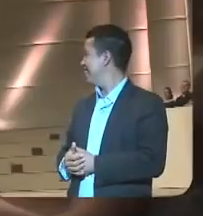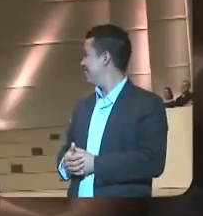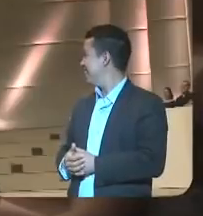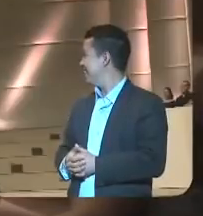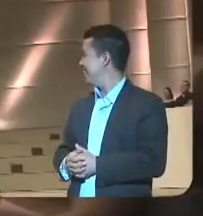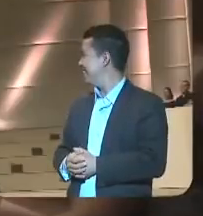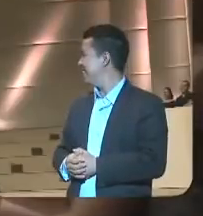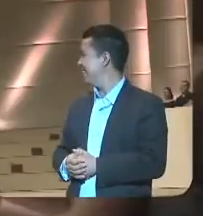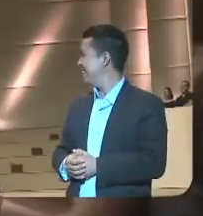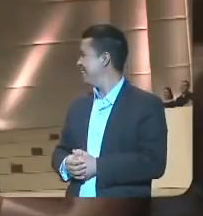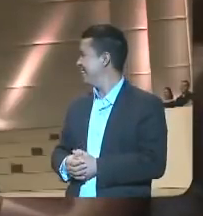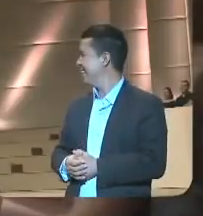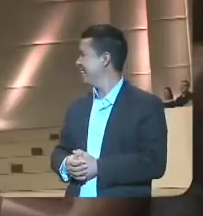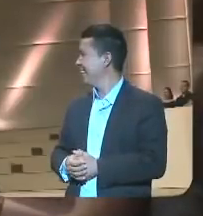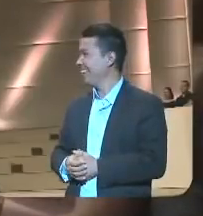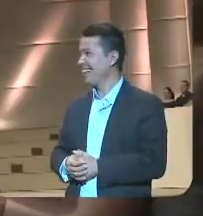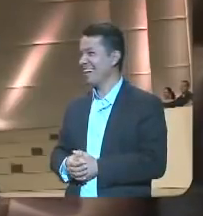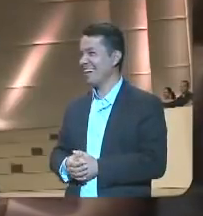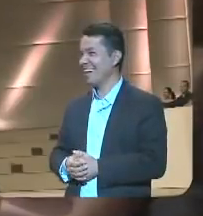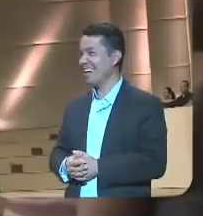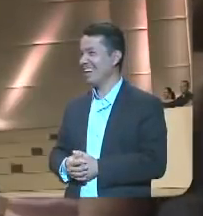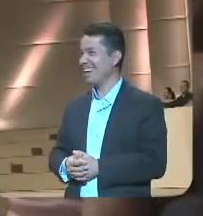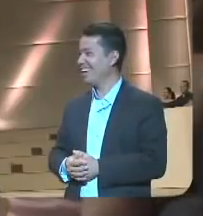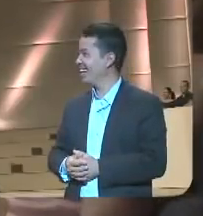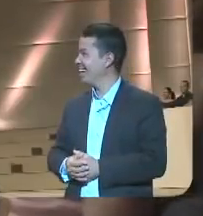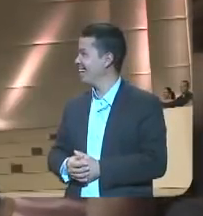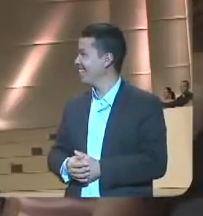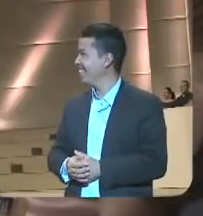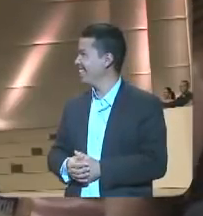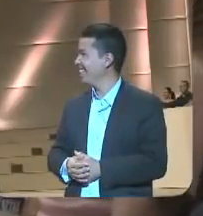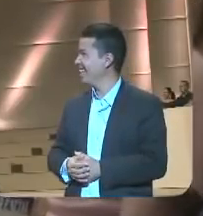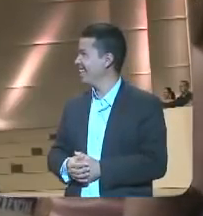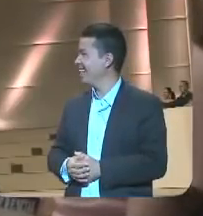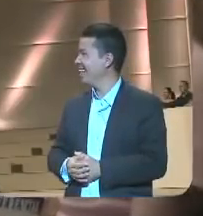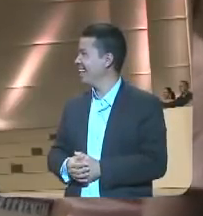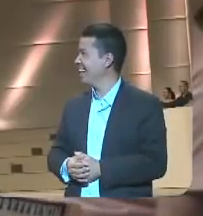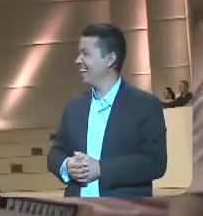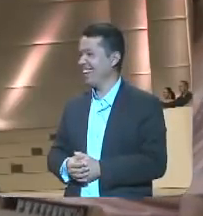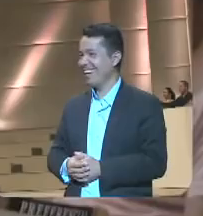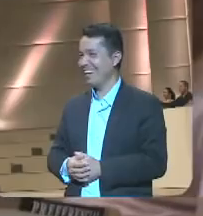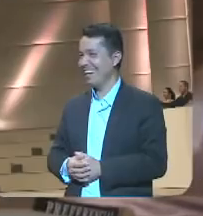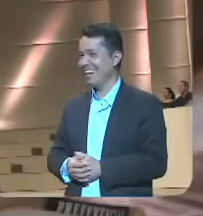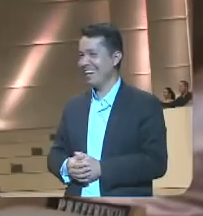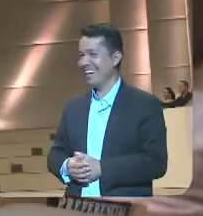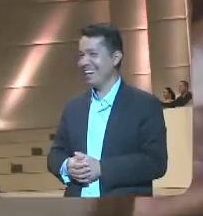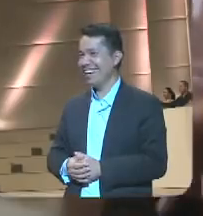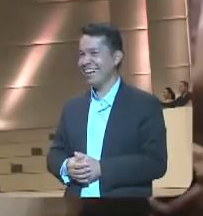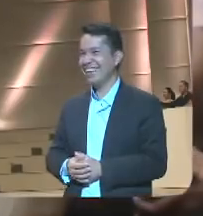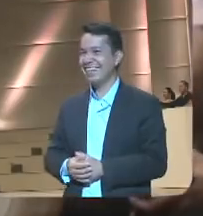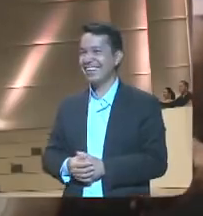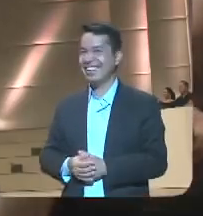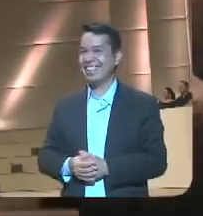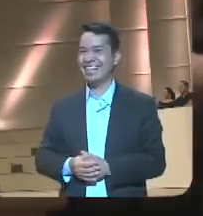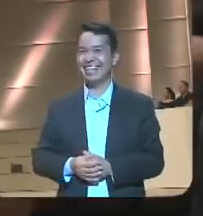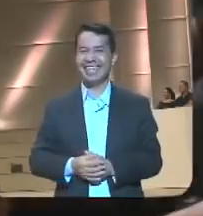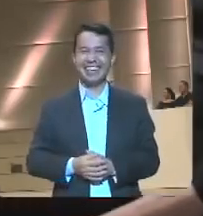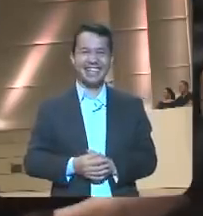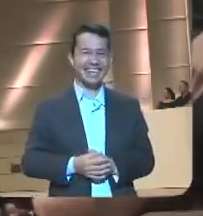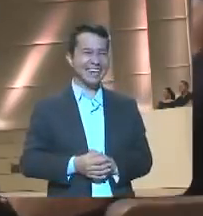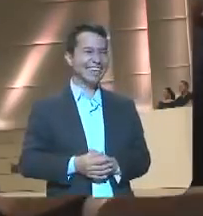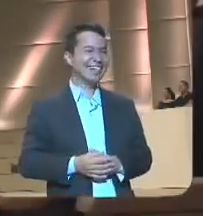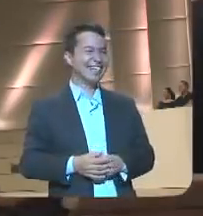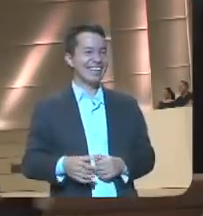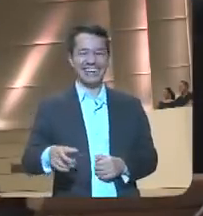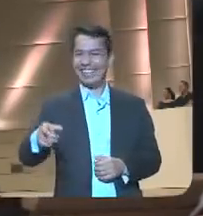da viradinha para a cama aqui ó rapaz você tem mais braço do que muita cintura de